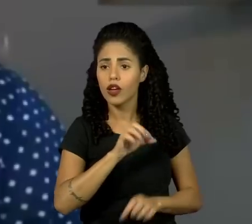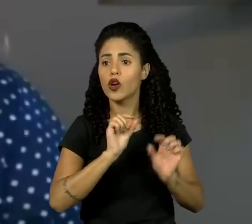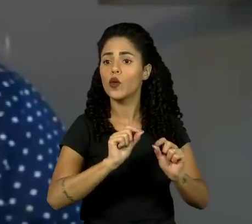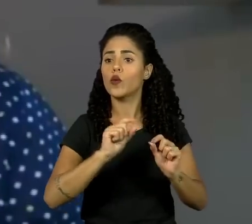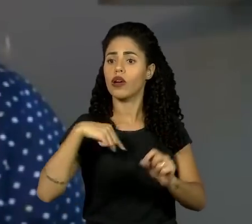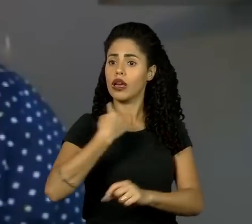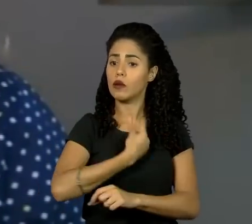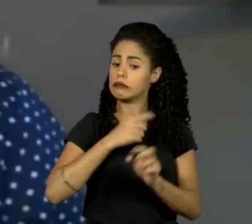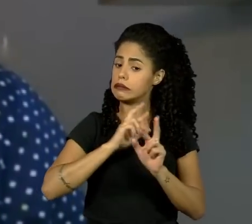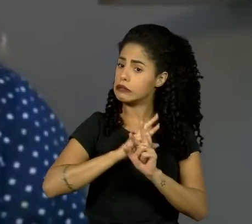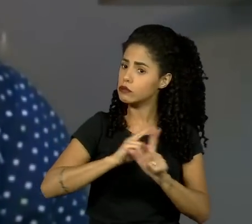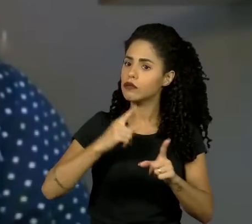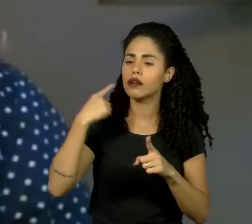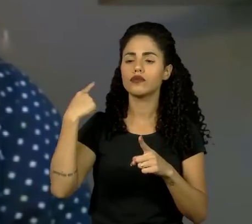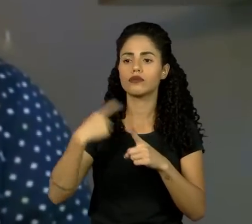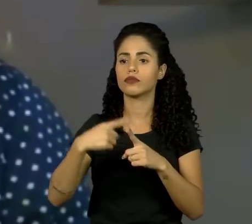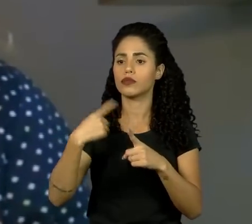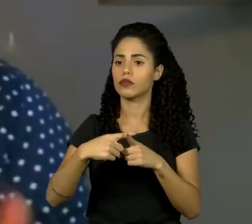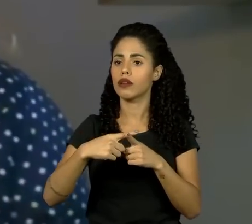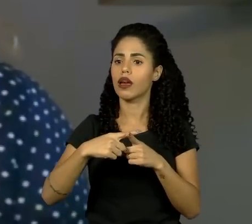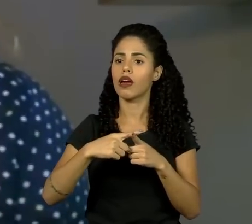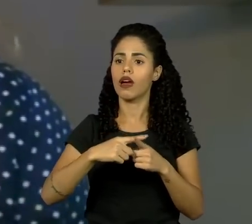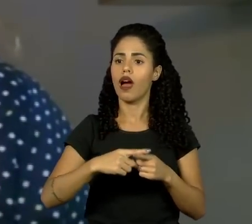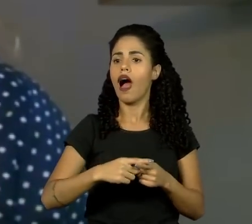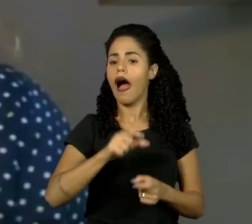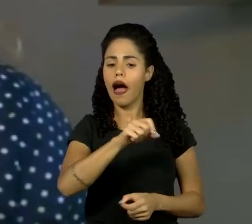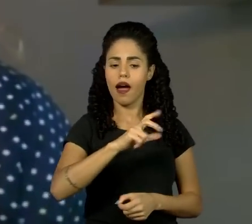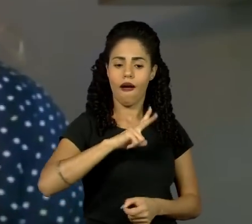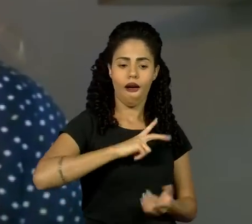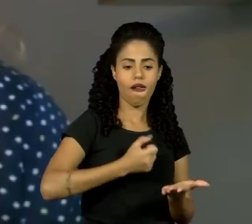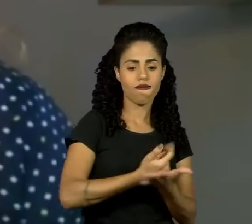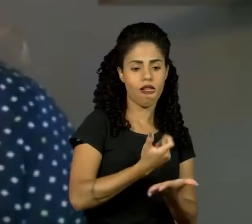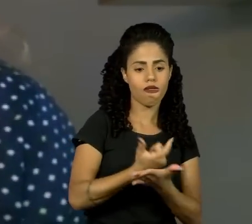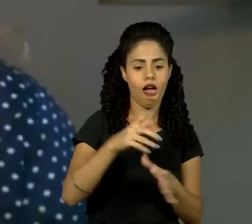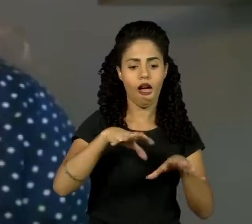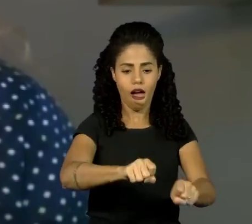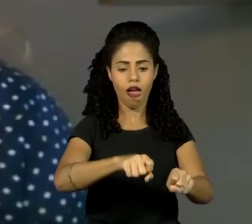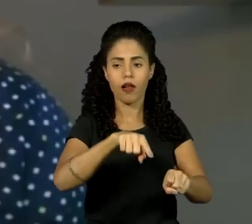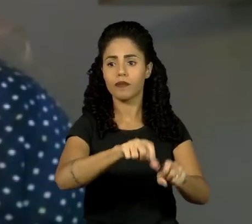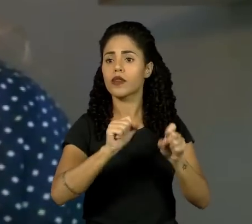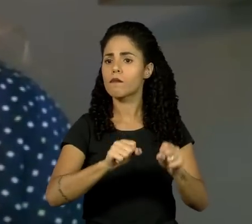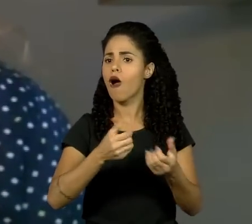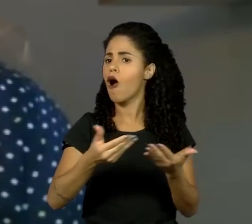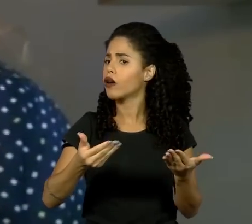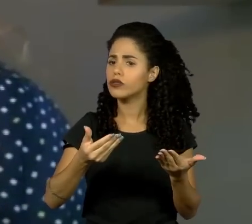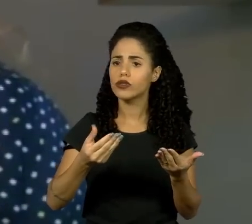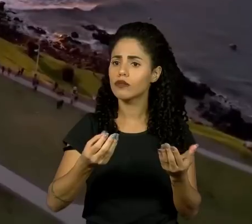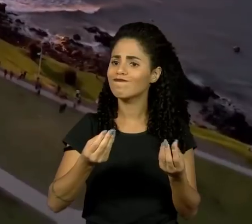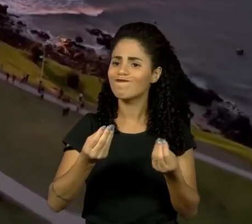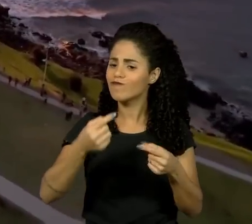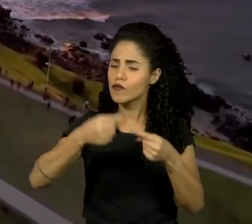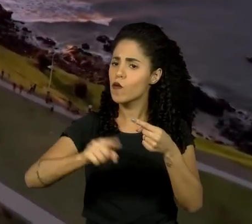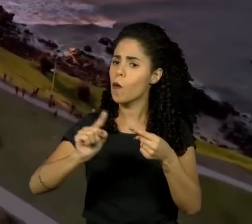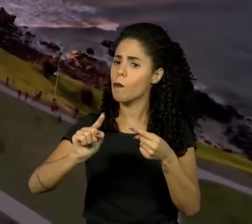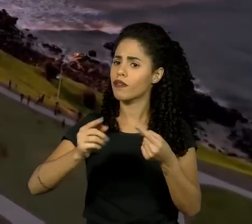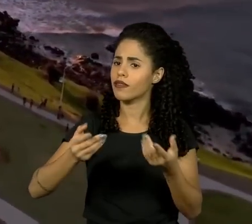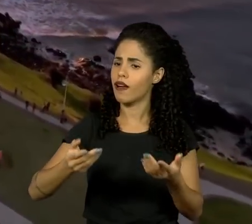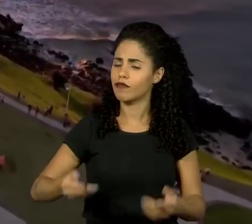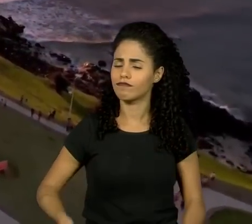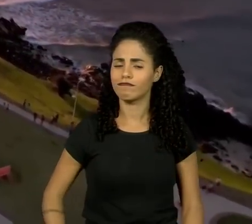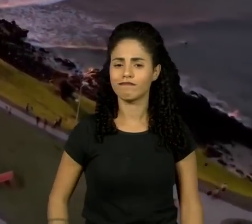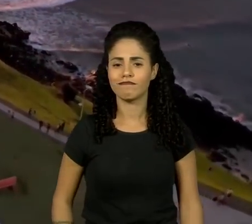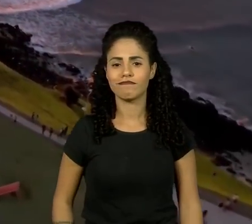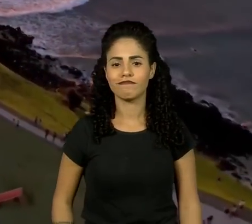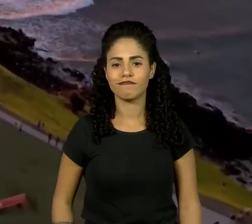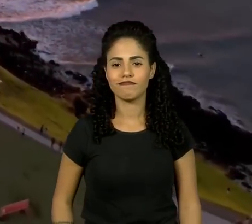o contrário, a gente estaria privatizando as áreas que hoje prestam um serviço ecológico para a gente.